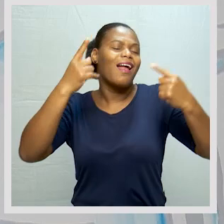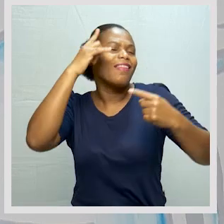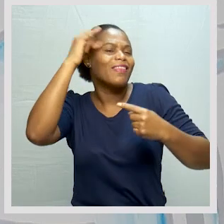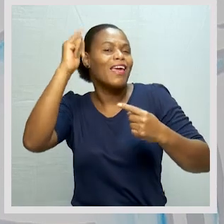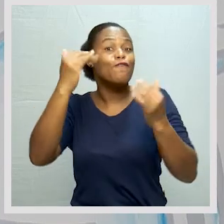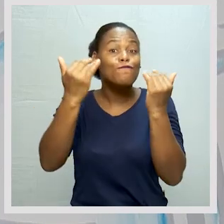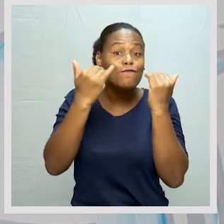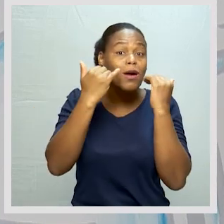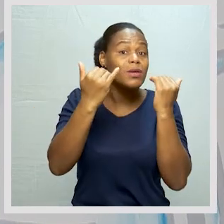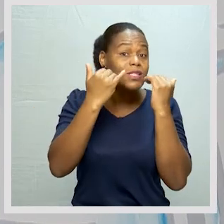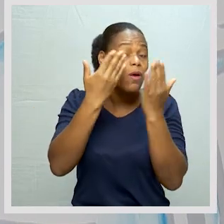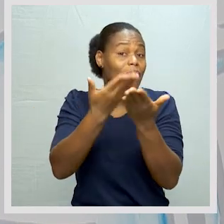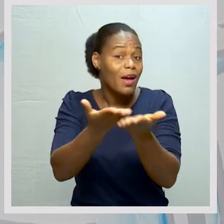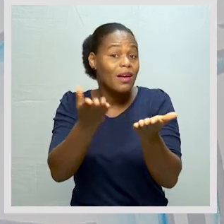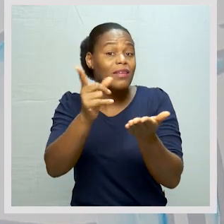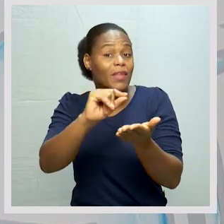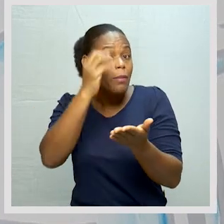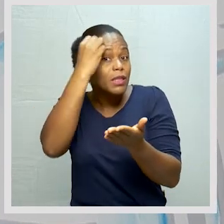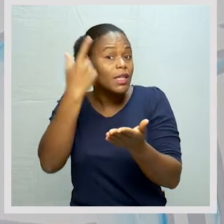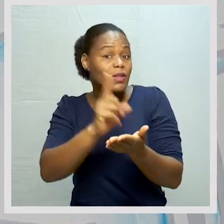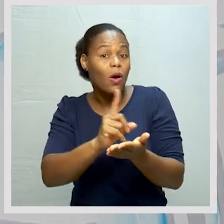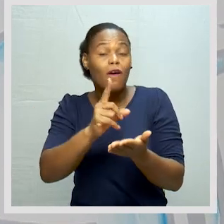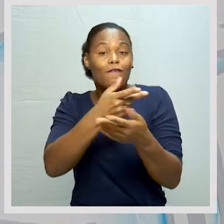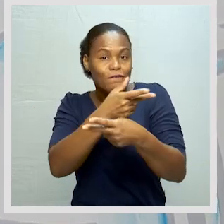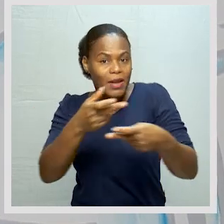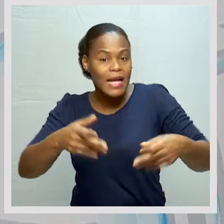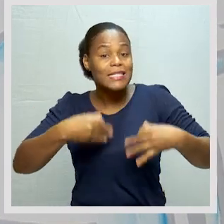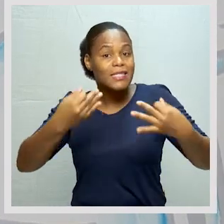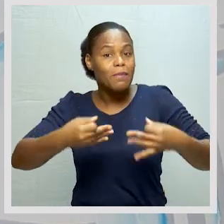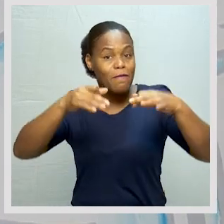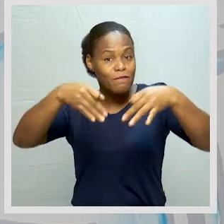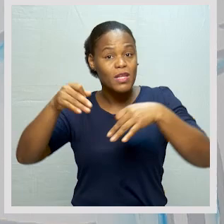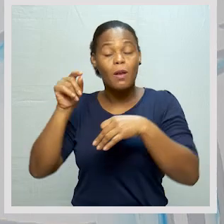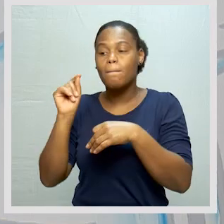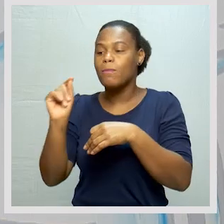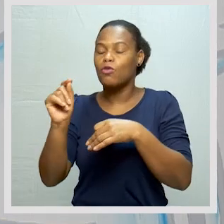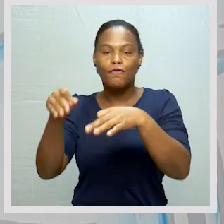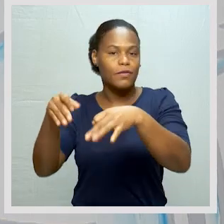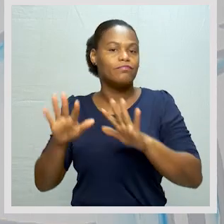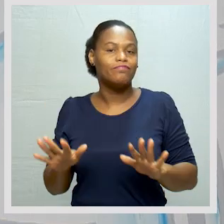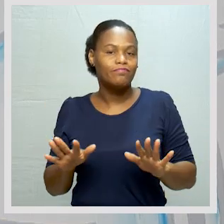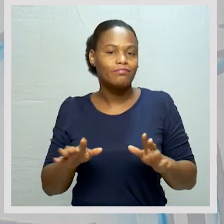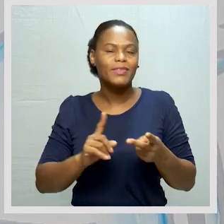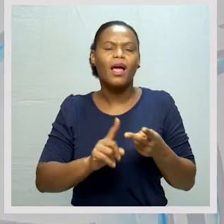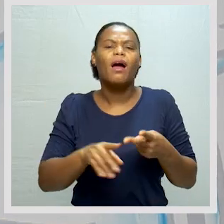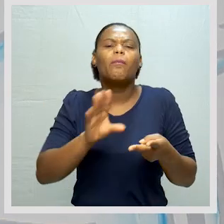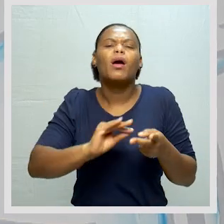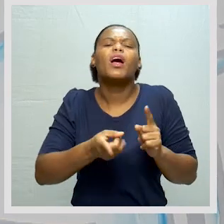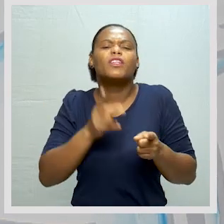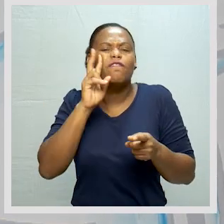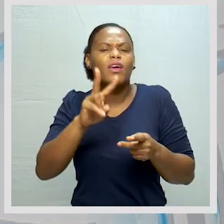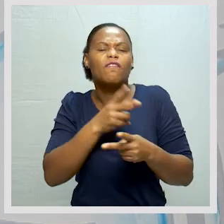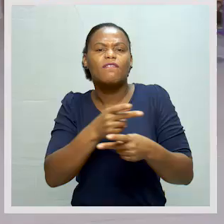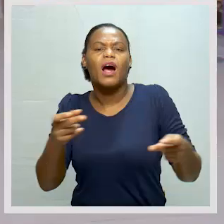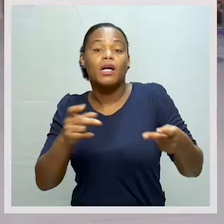ideia, que dá uma informação. Não se esqueçam também que essa frase termina sempre com um ponto final. Mas, o que mais é